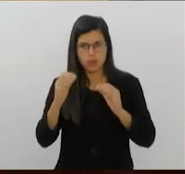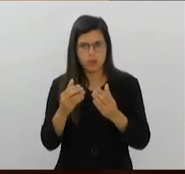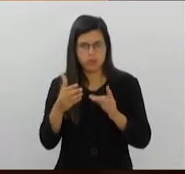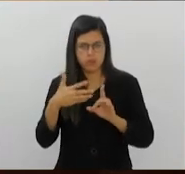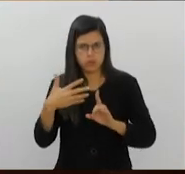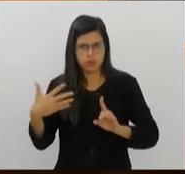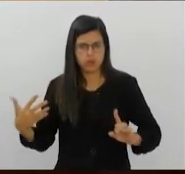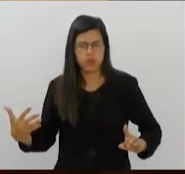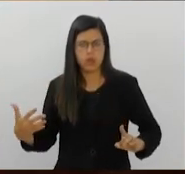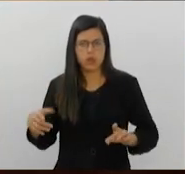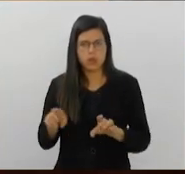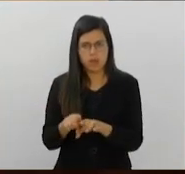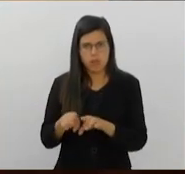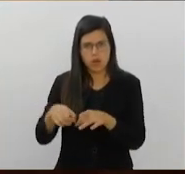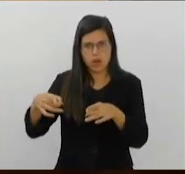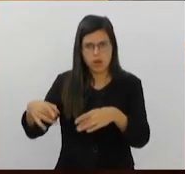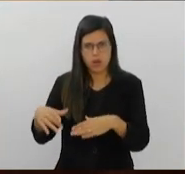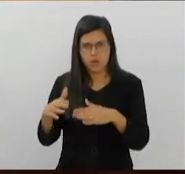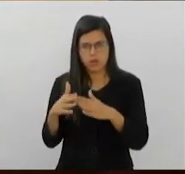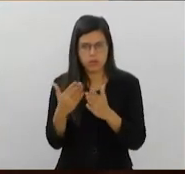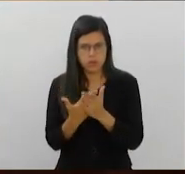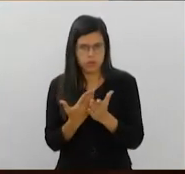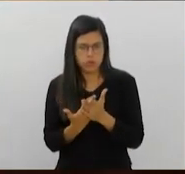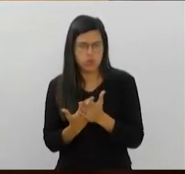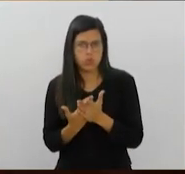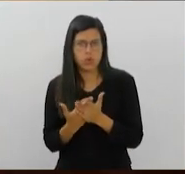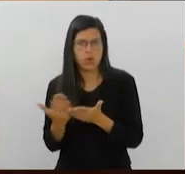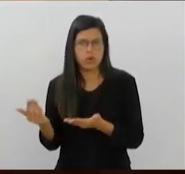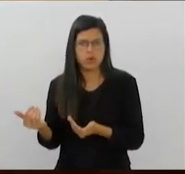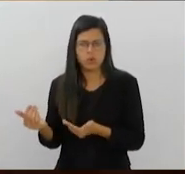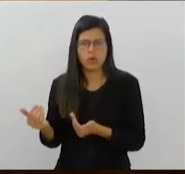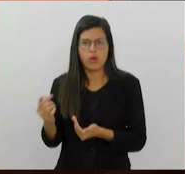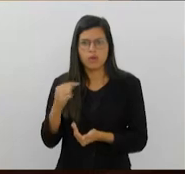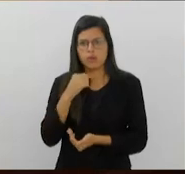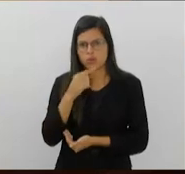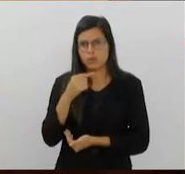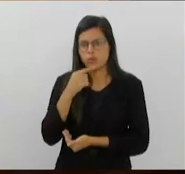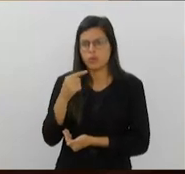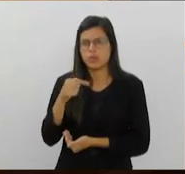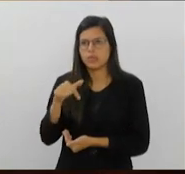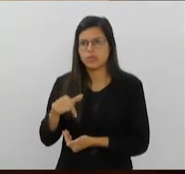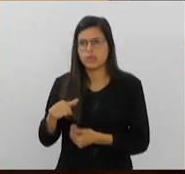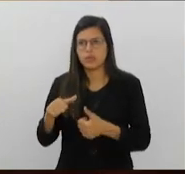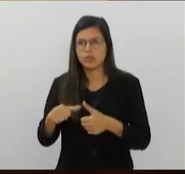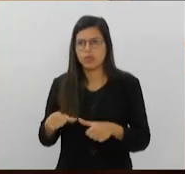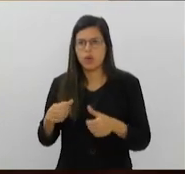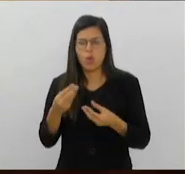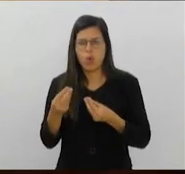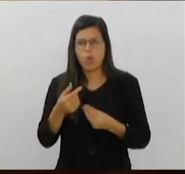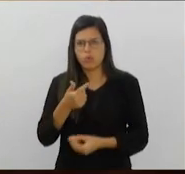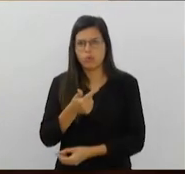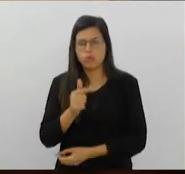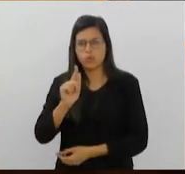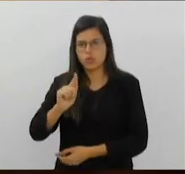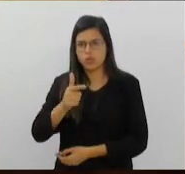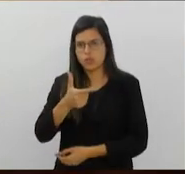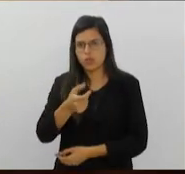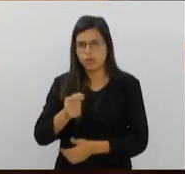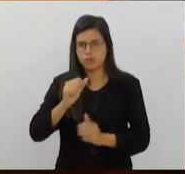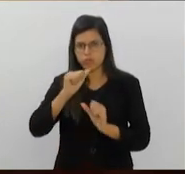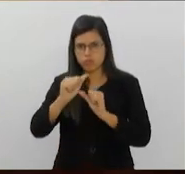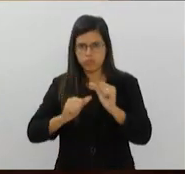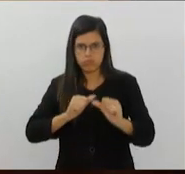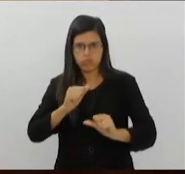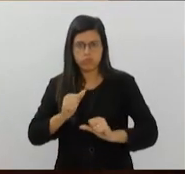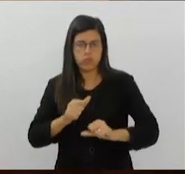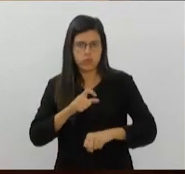LGBTQIAPN+, e na evasão escolar que leva esse jovem, muitas vezes, a não conseguir estar, como o G20 ser uma porta de transformação desse cenário